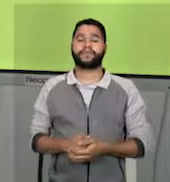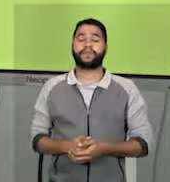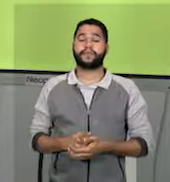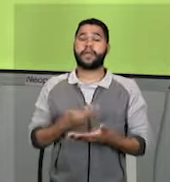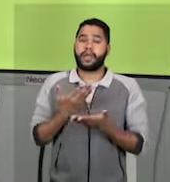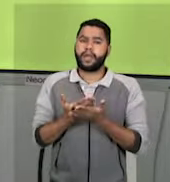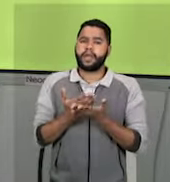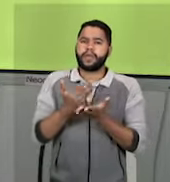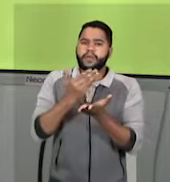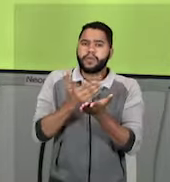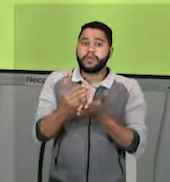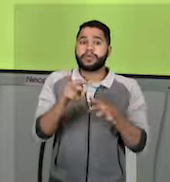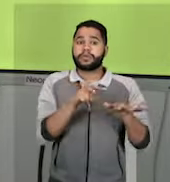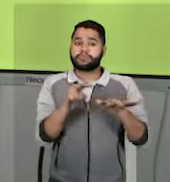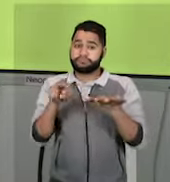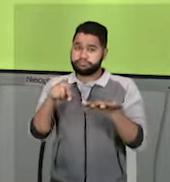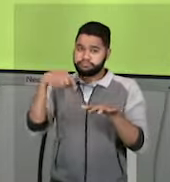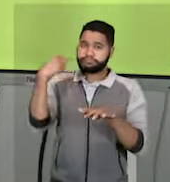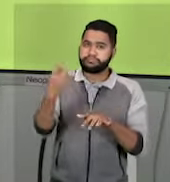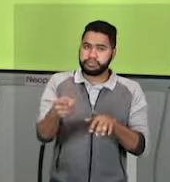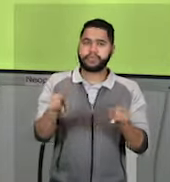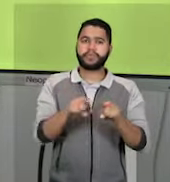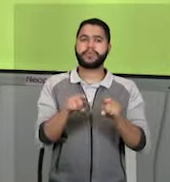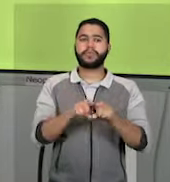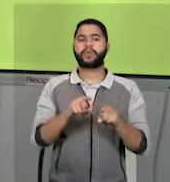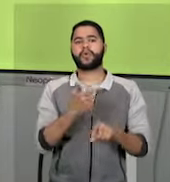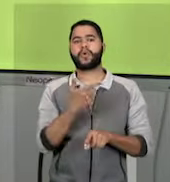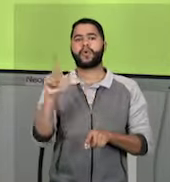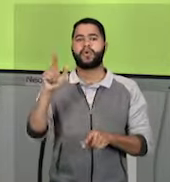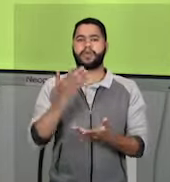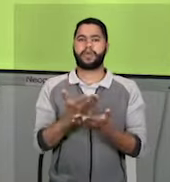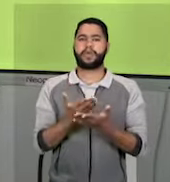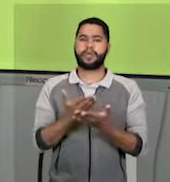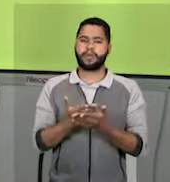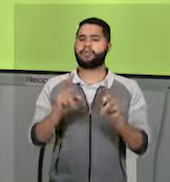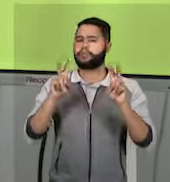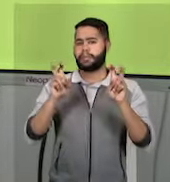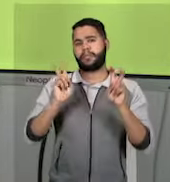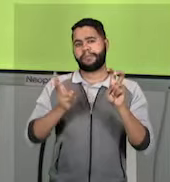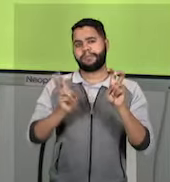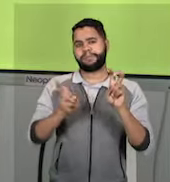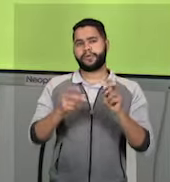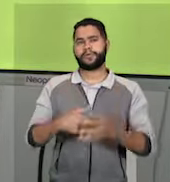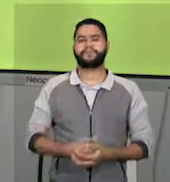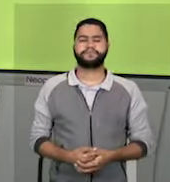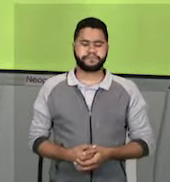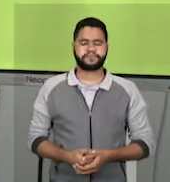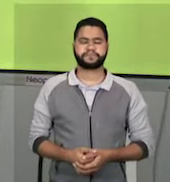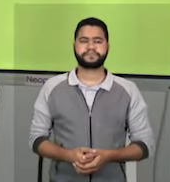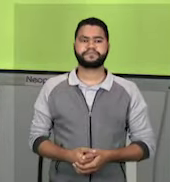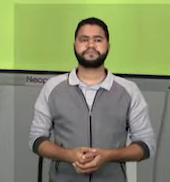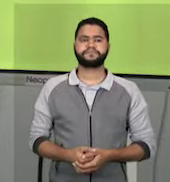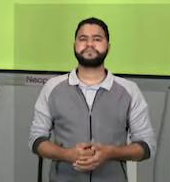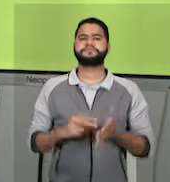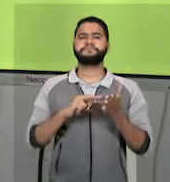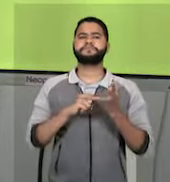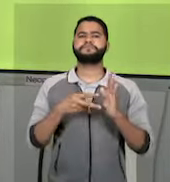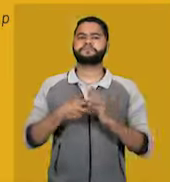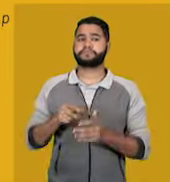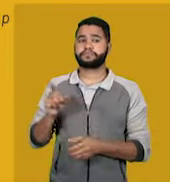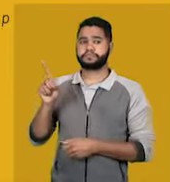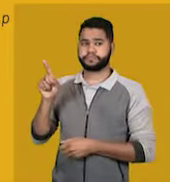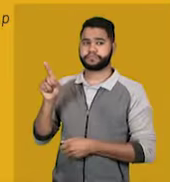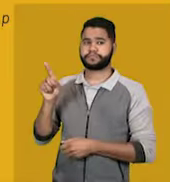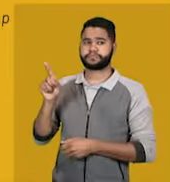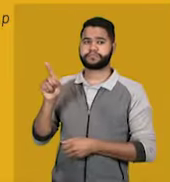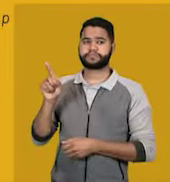aula inicial e semana que vem também nós teremos outra aula sobre logaritmo. Então definição.